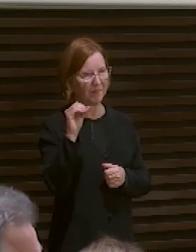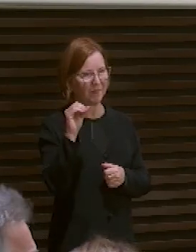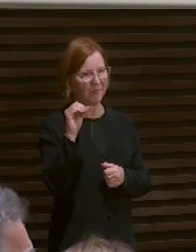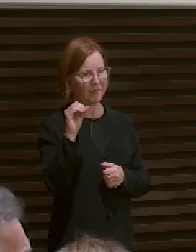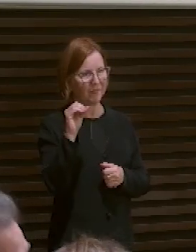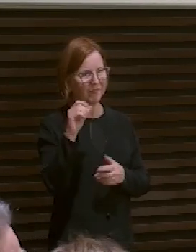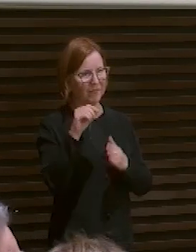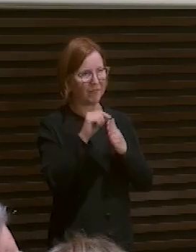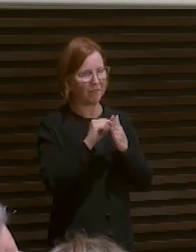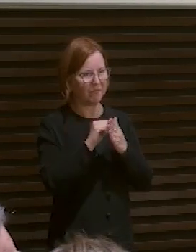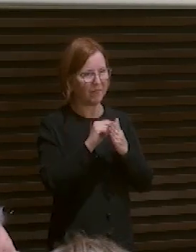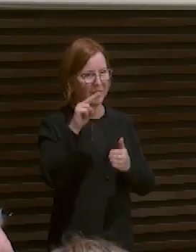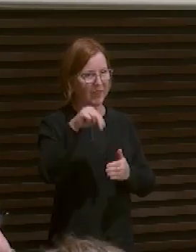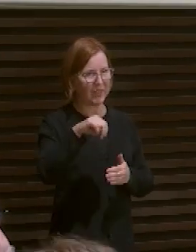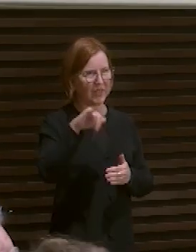No mês de Nisan,